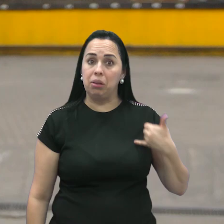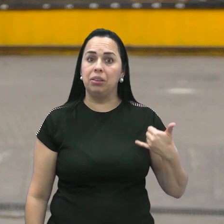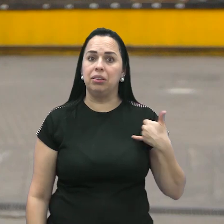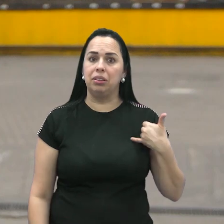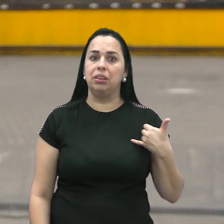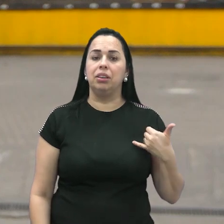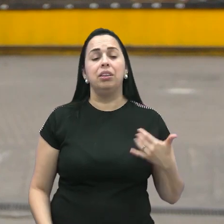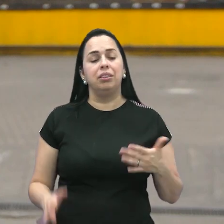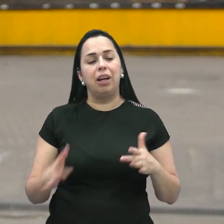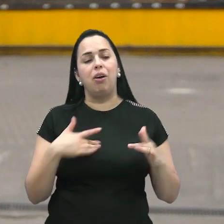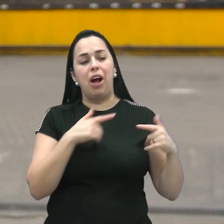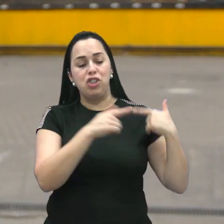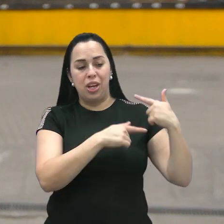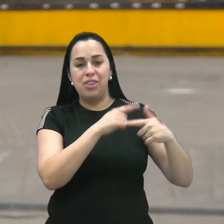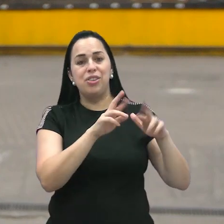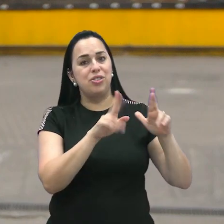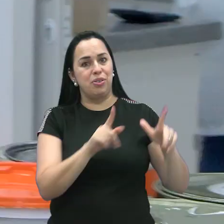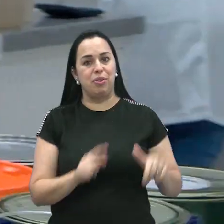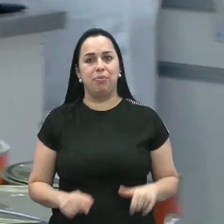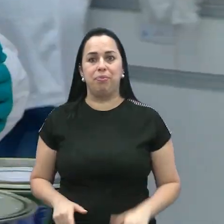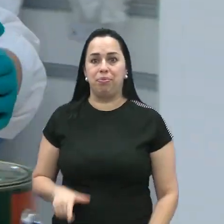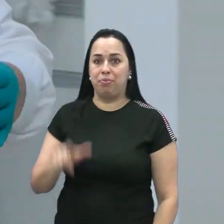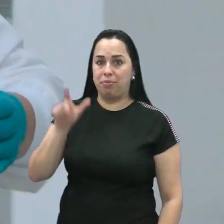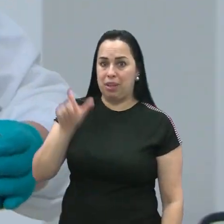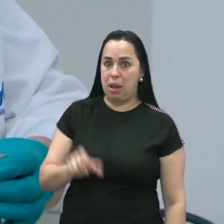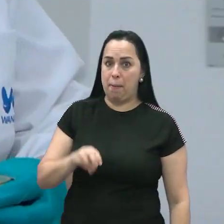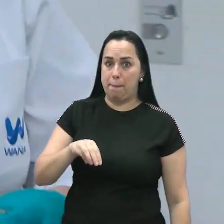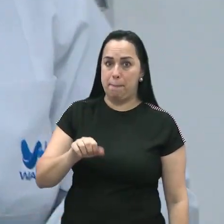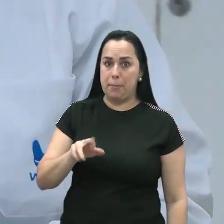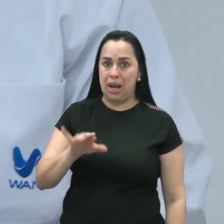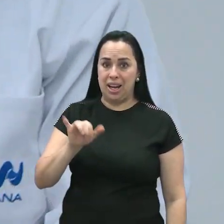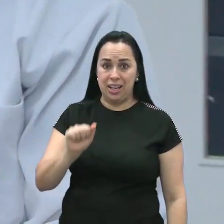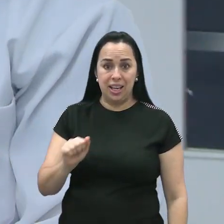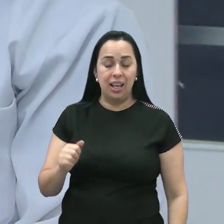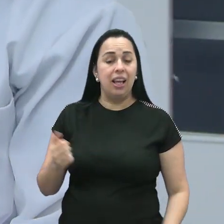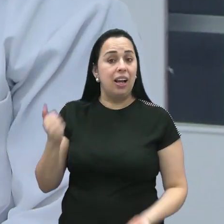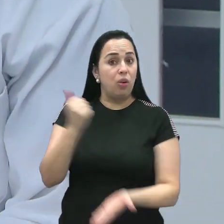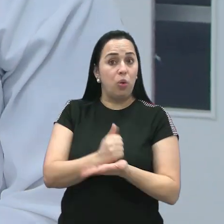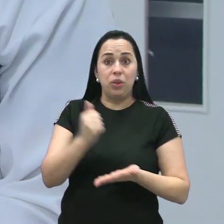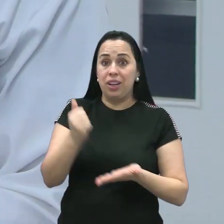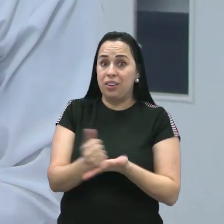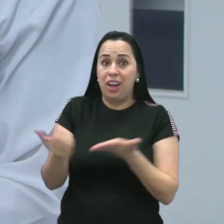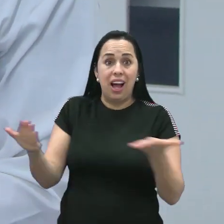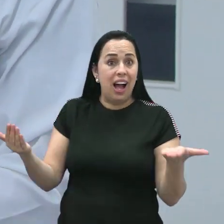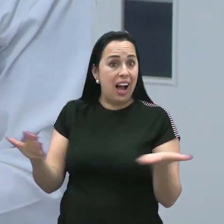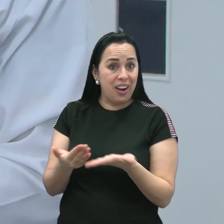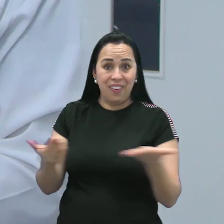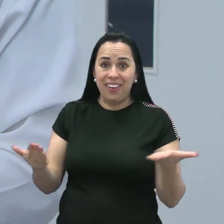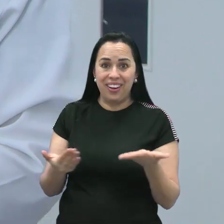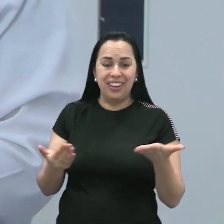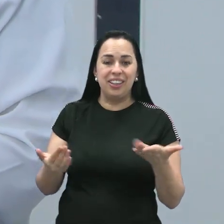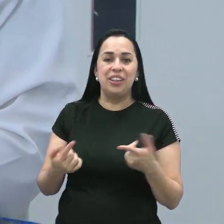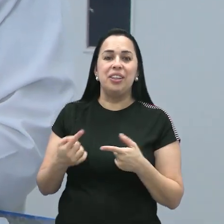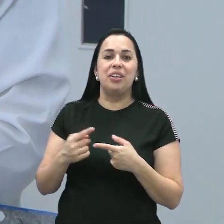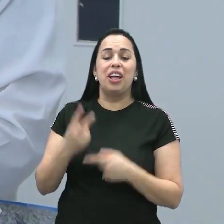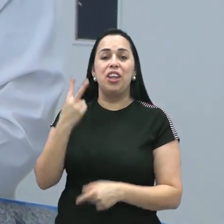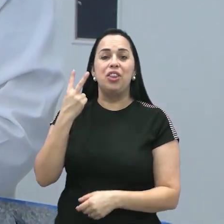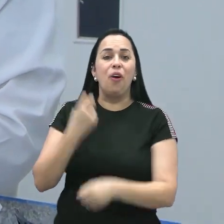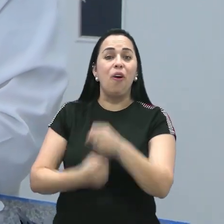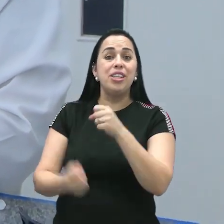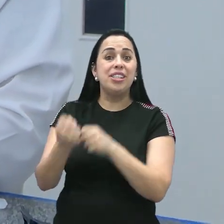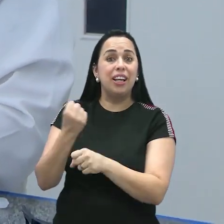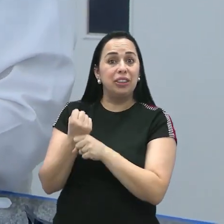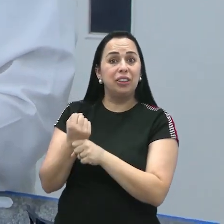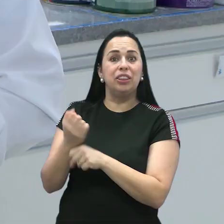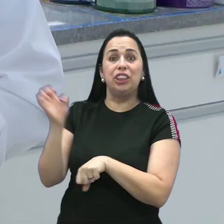esse contato com essas diferentes gerações. Já Maria Eduarda acabou de ser efetivada na mesma empresa após fazer 2